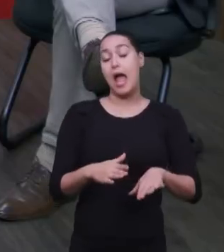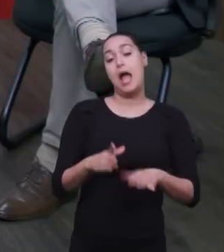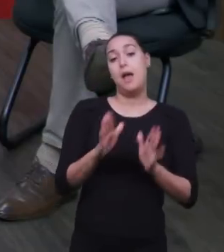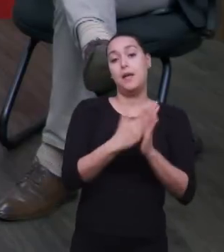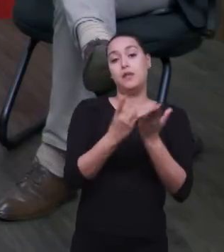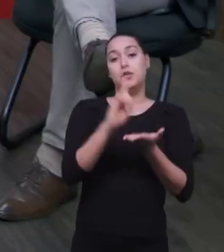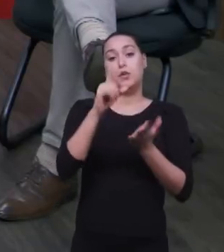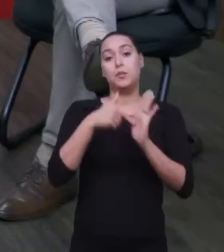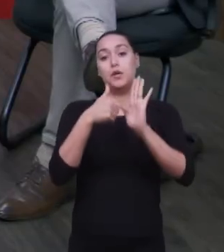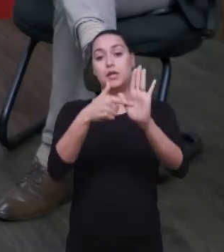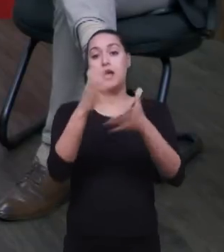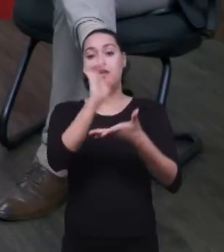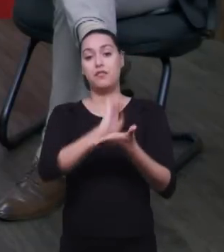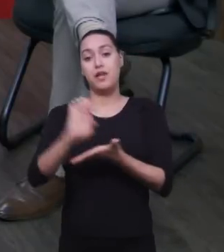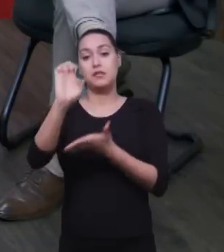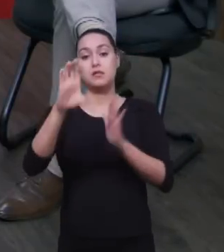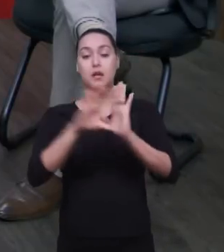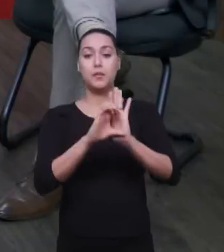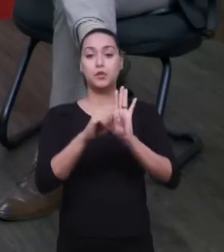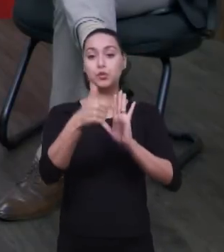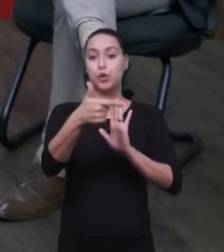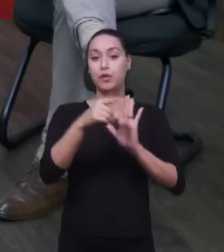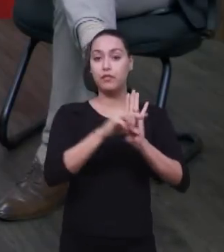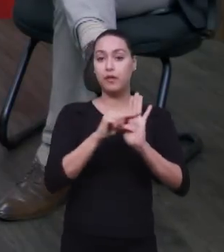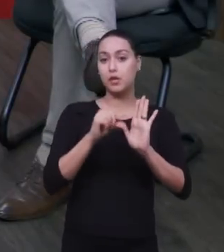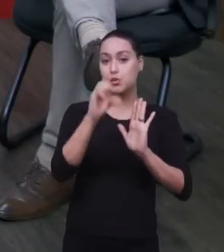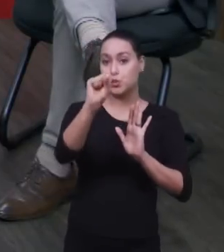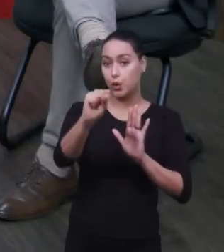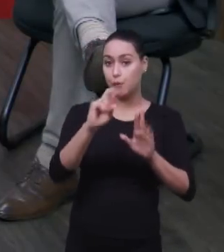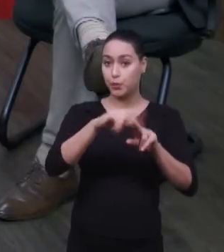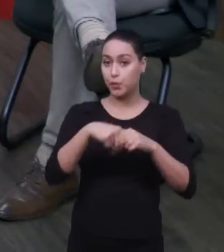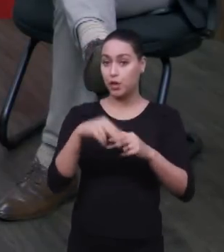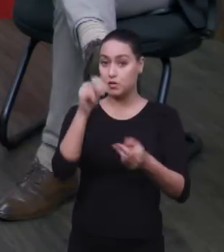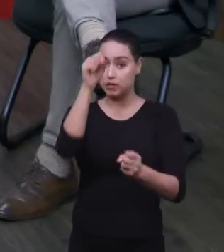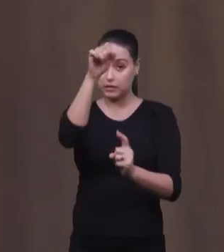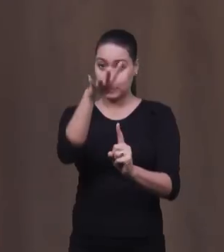capítulo 2, verso 8, que é